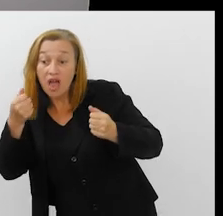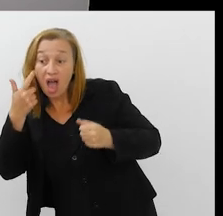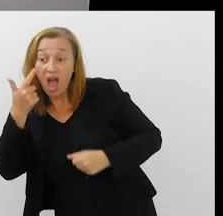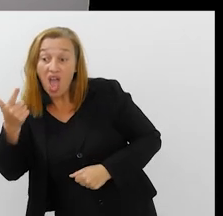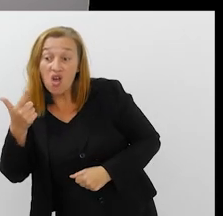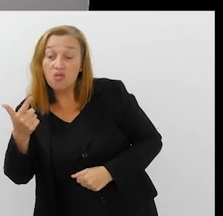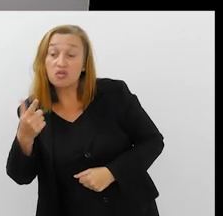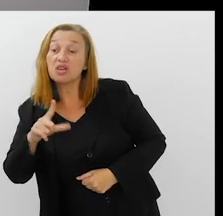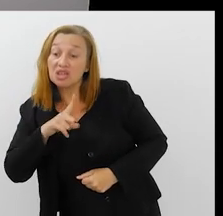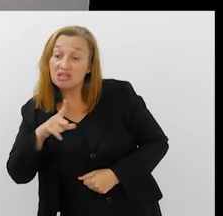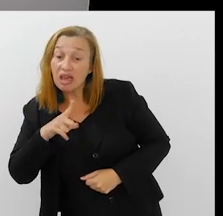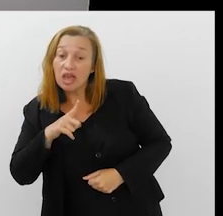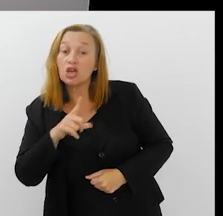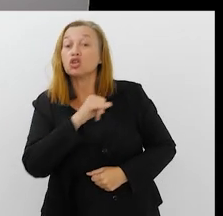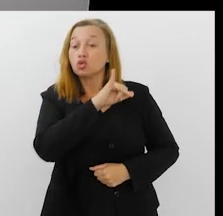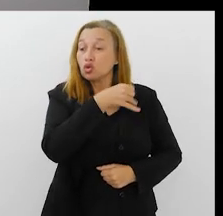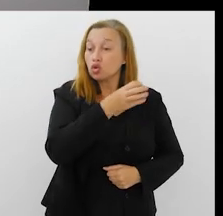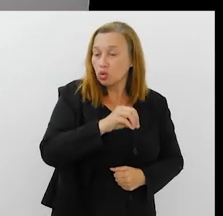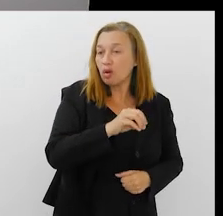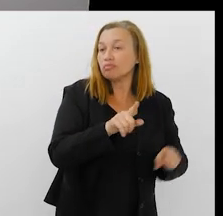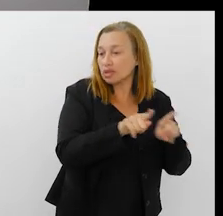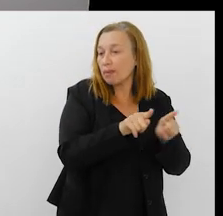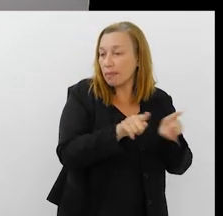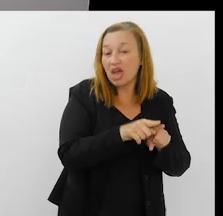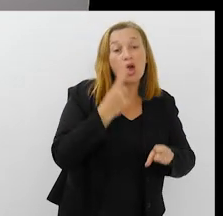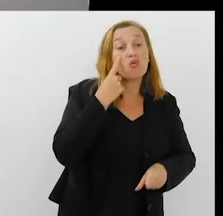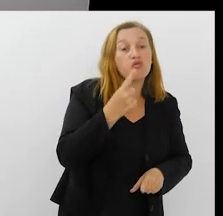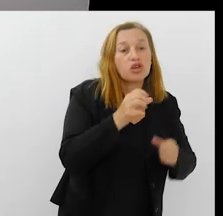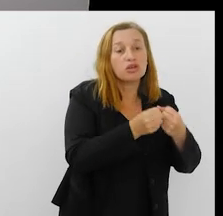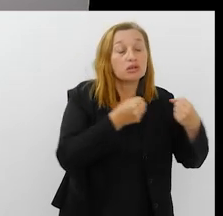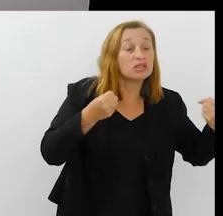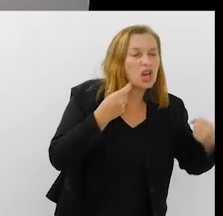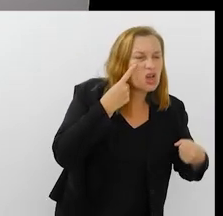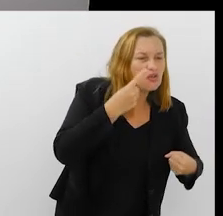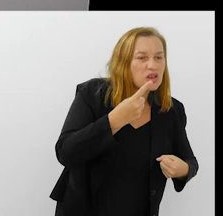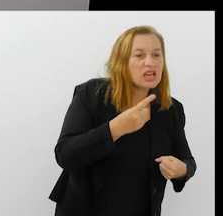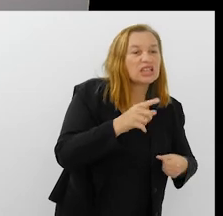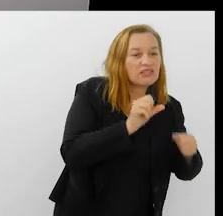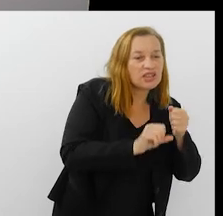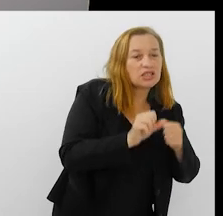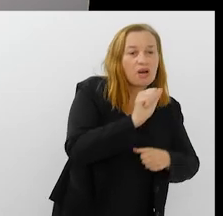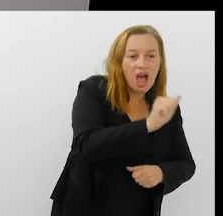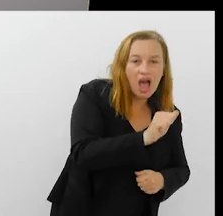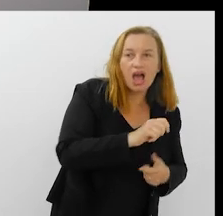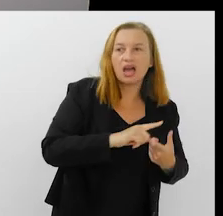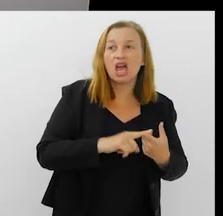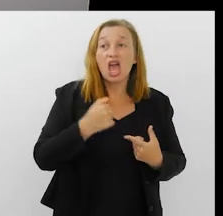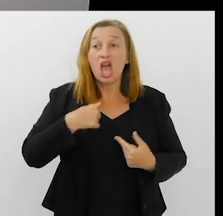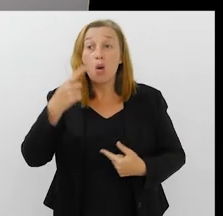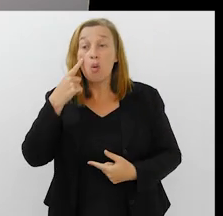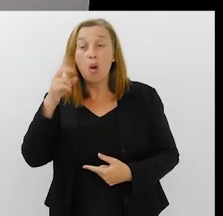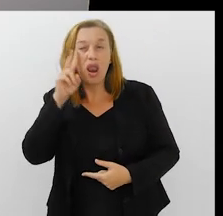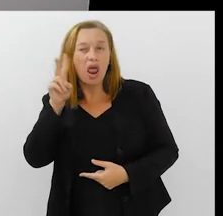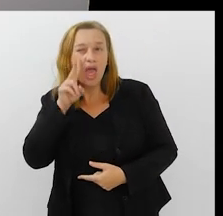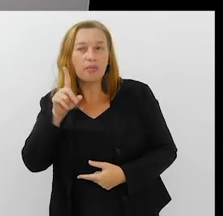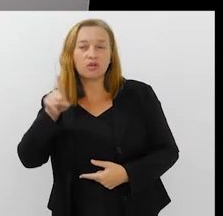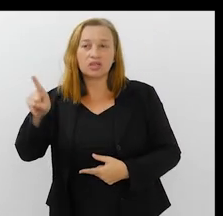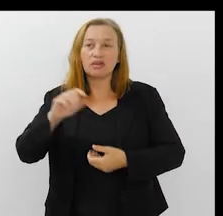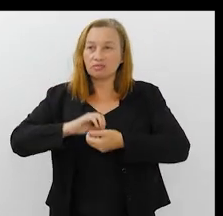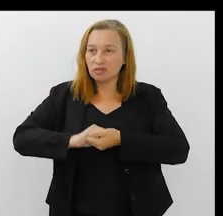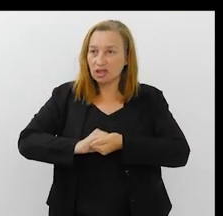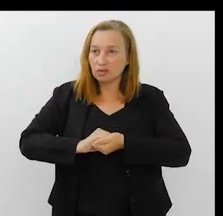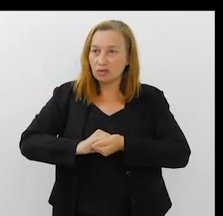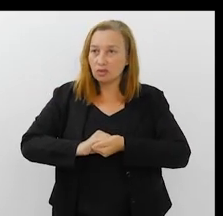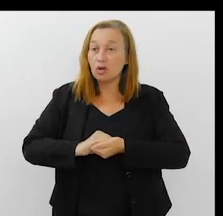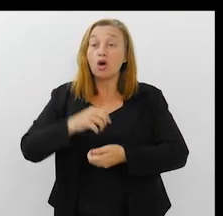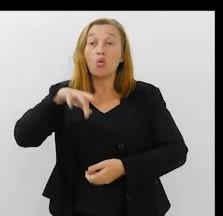olhei, tem isso. Aí eu passei no barracão do Joãozinho 30 ali atrás da Frei Caneca, ele está fazendo isso. Eu lembro uma vez que eu estava fazendo a